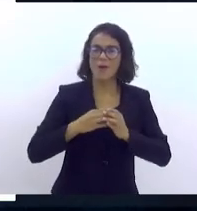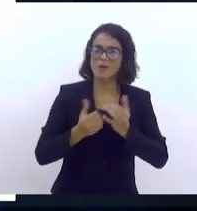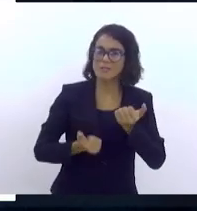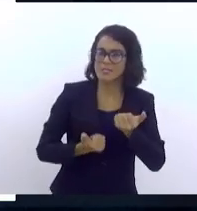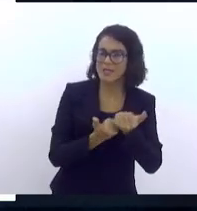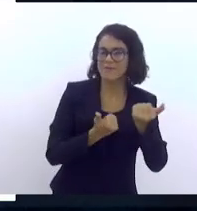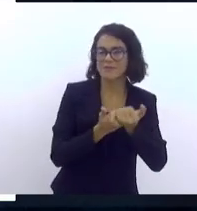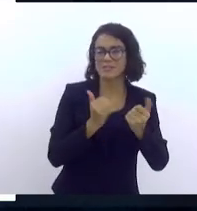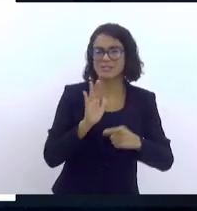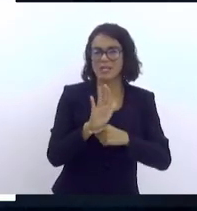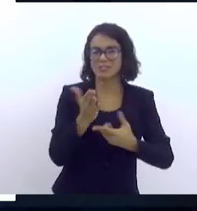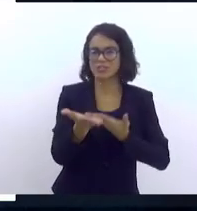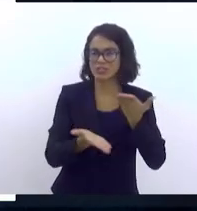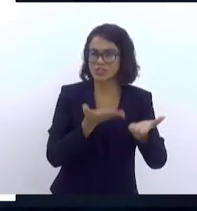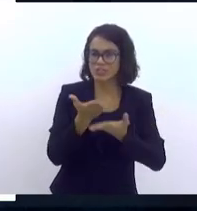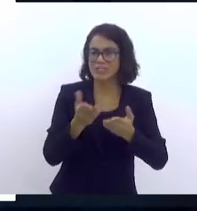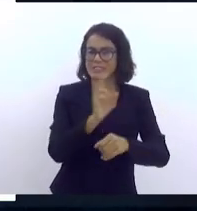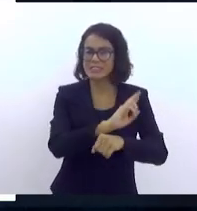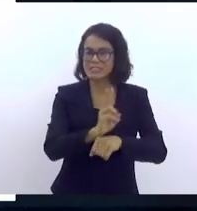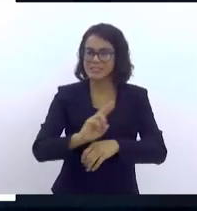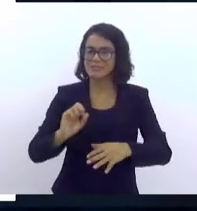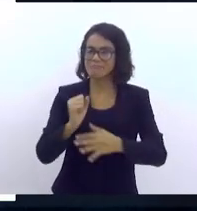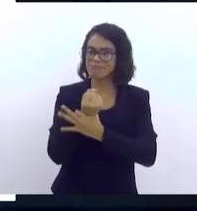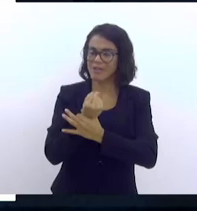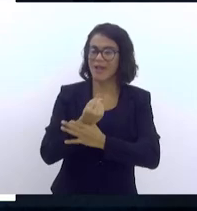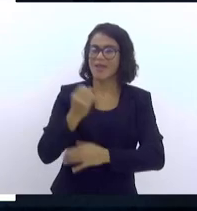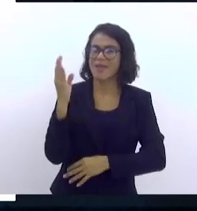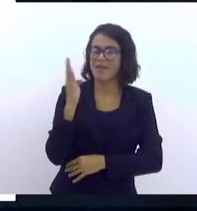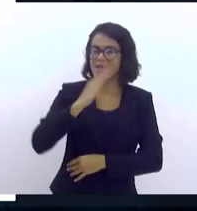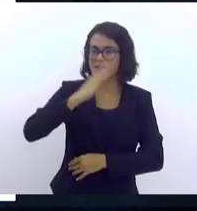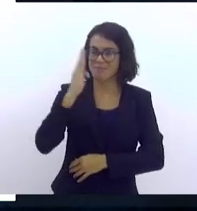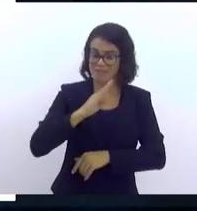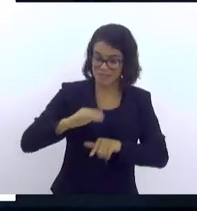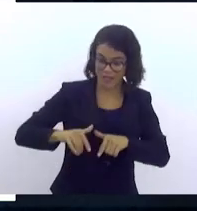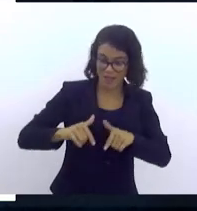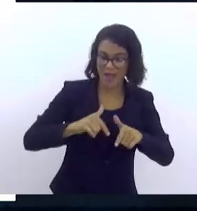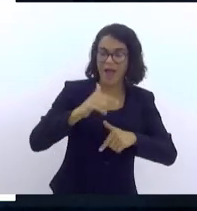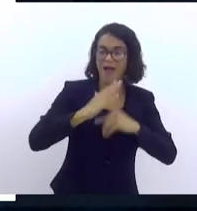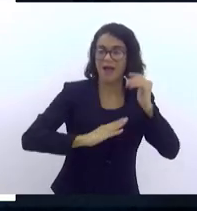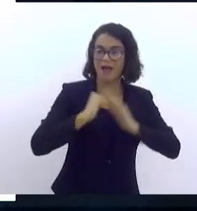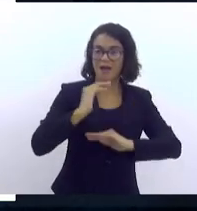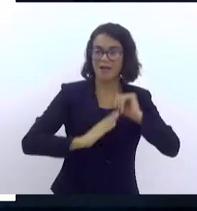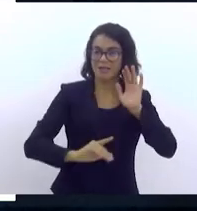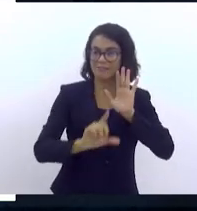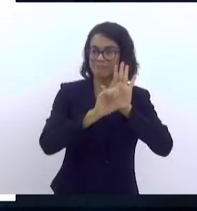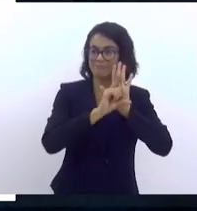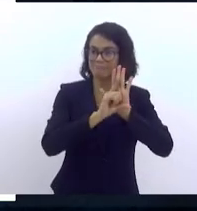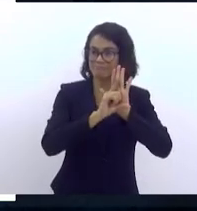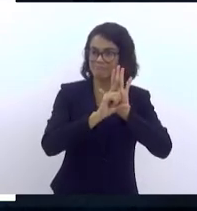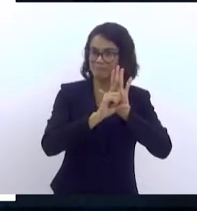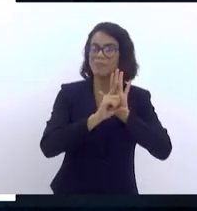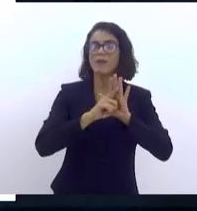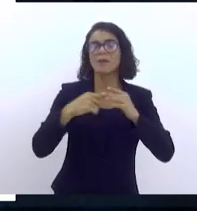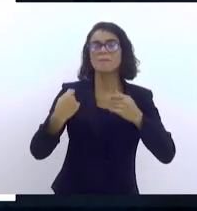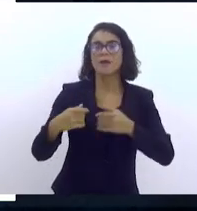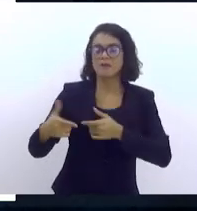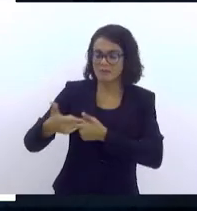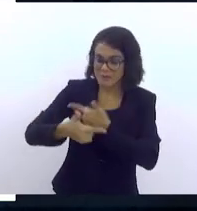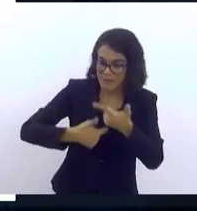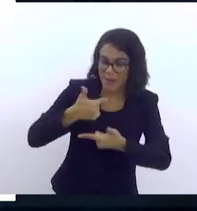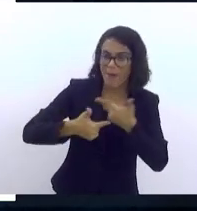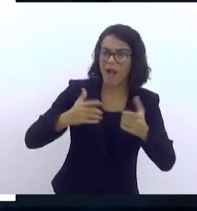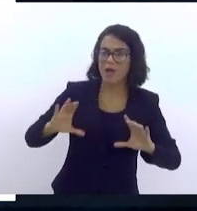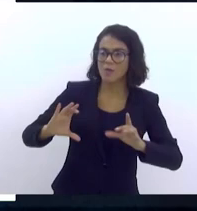de assistência segurança e de emergência e de aplicação da Lei precisam trabalhar em conjunto para que essa efetividade